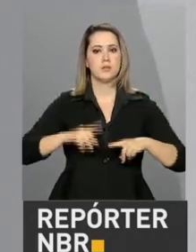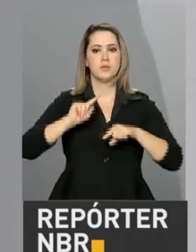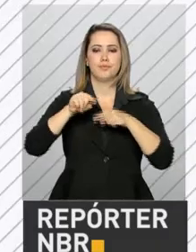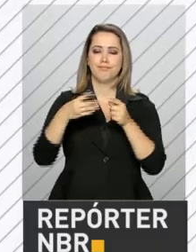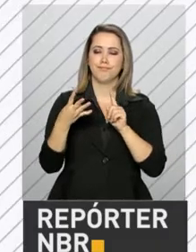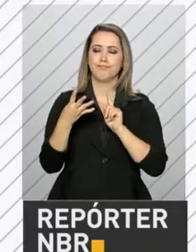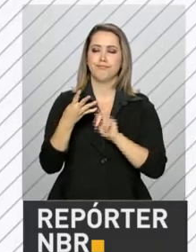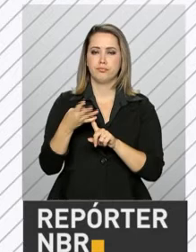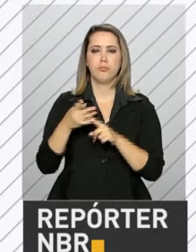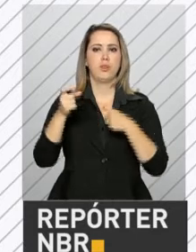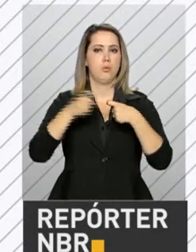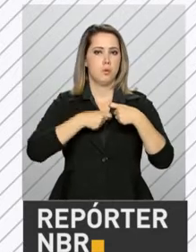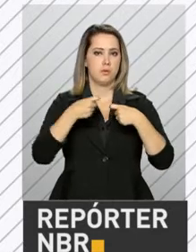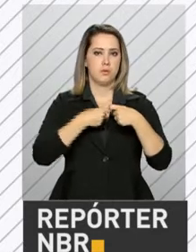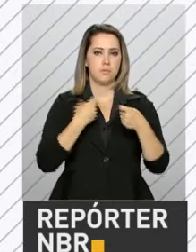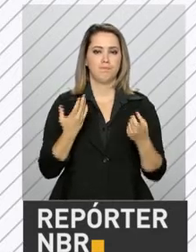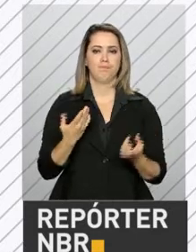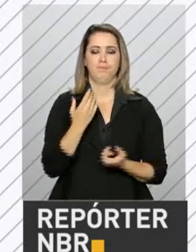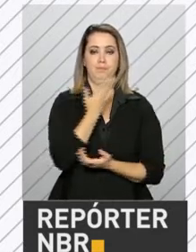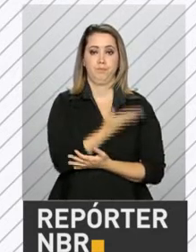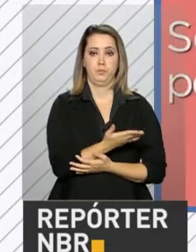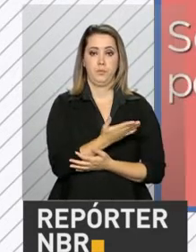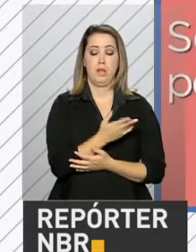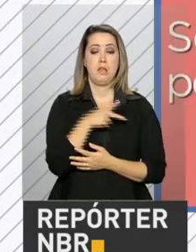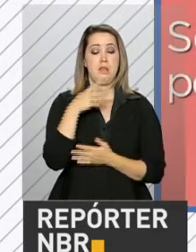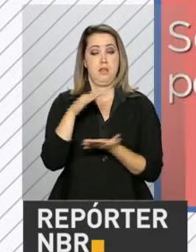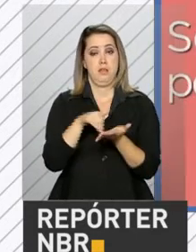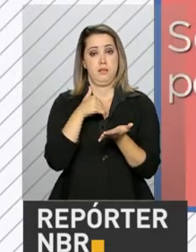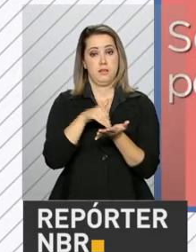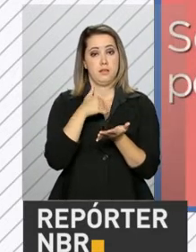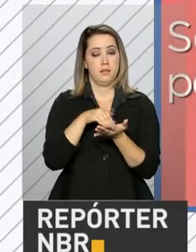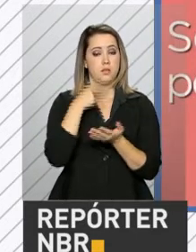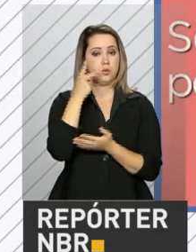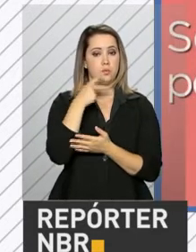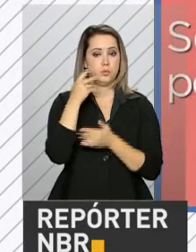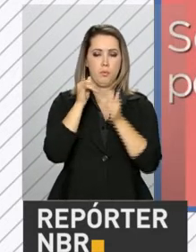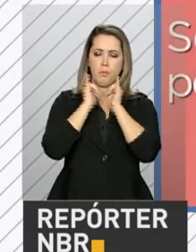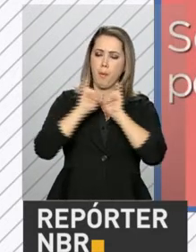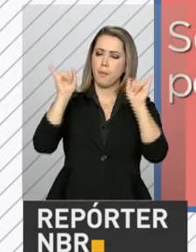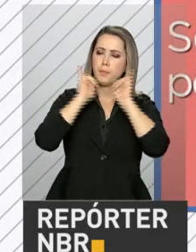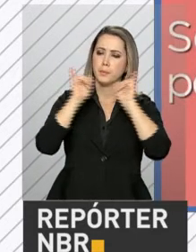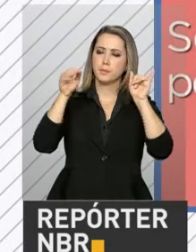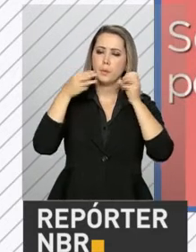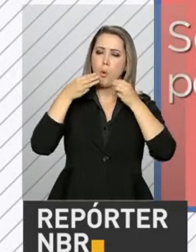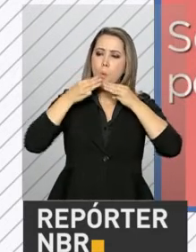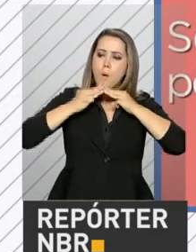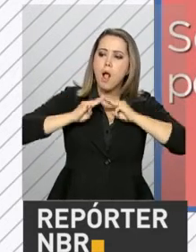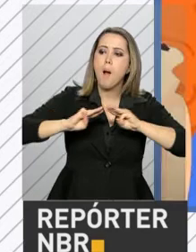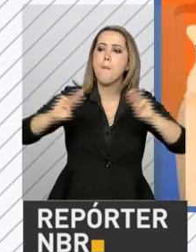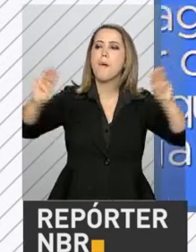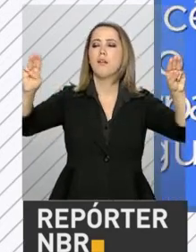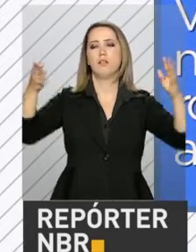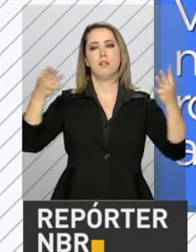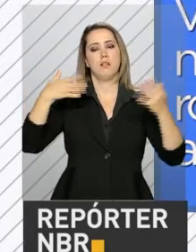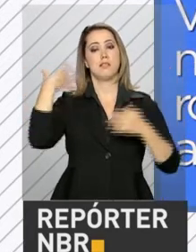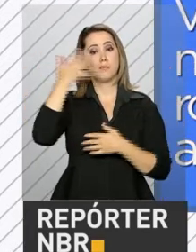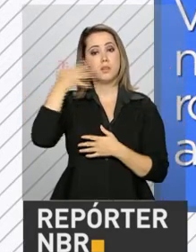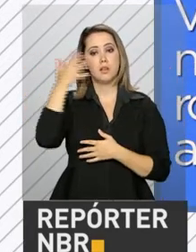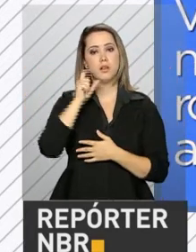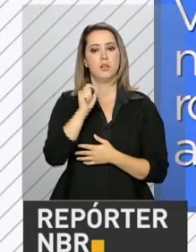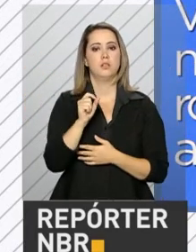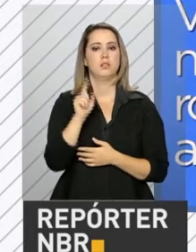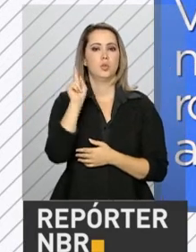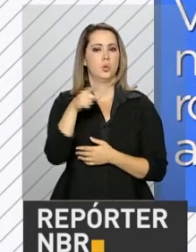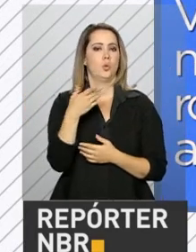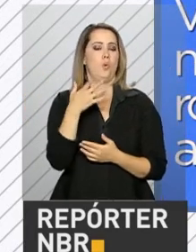sexual. A Secretaria de Políticas para as Mulheres lançou pela internet uma campanha de esclarecimento. Não